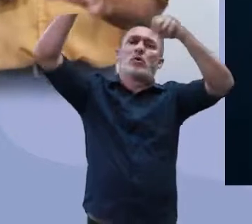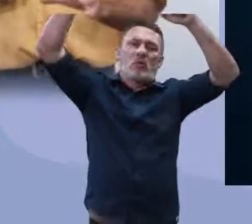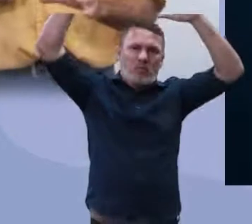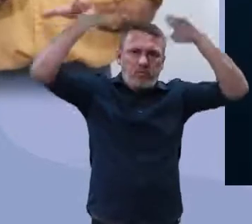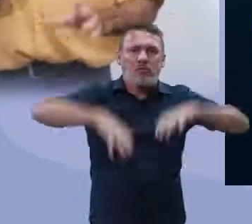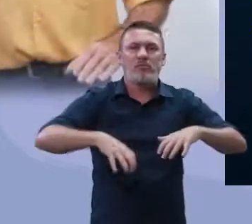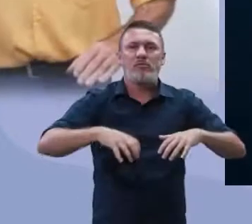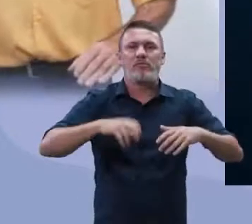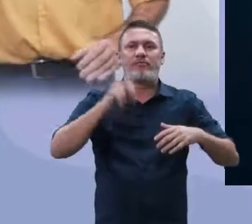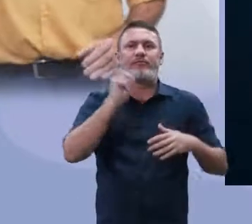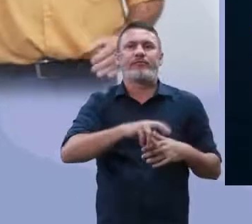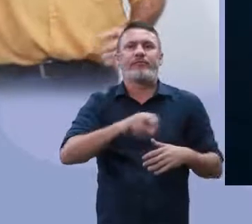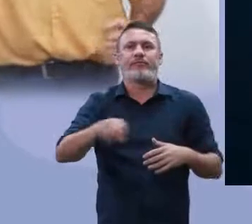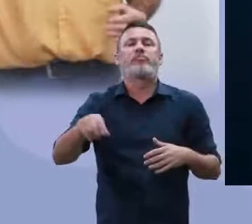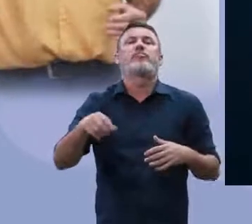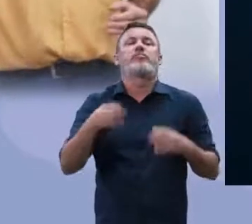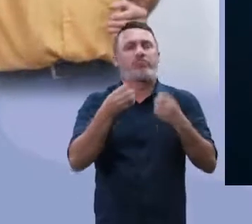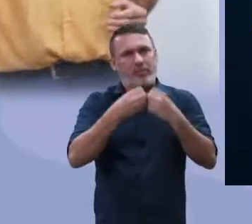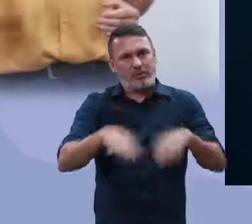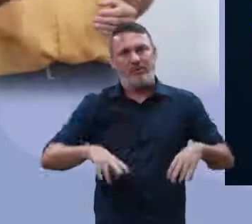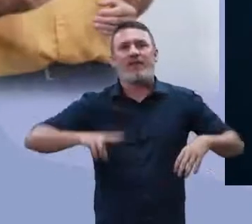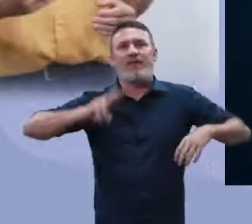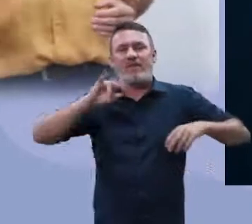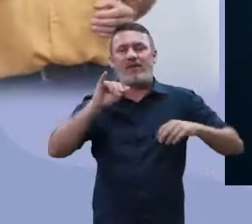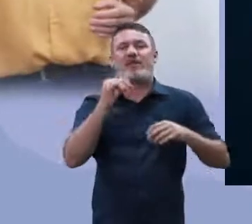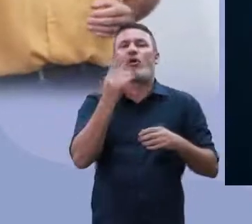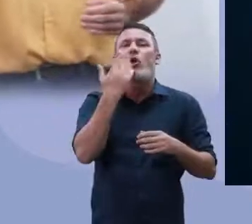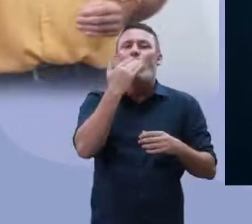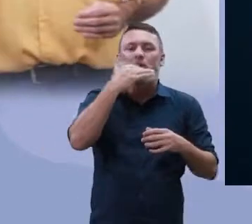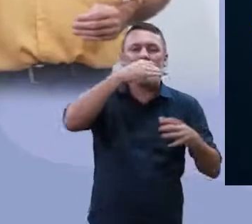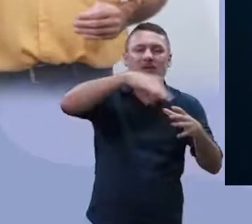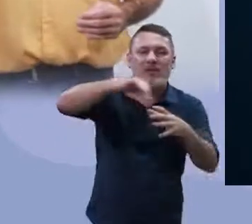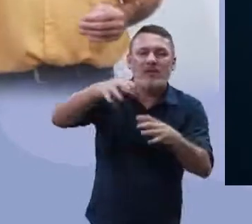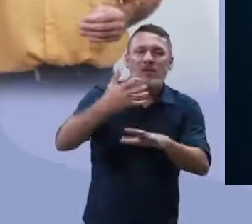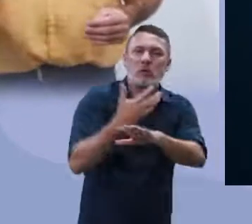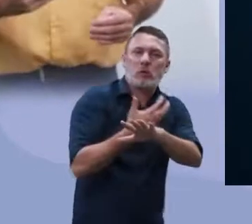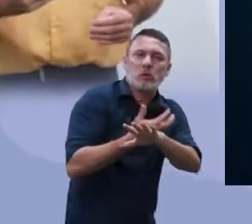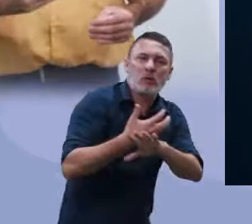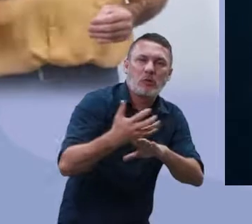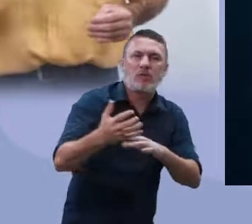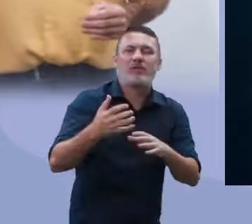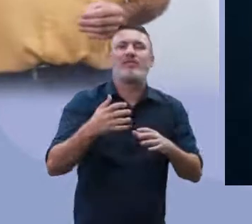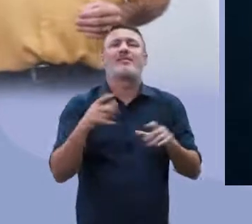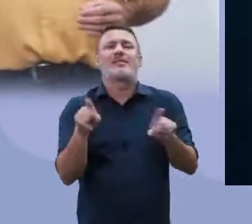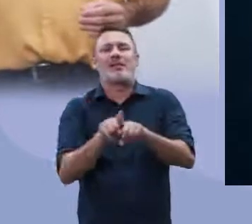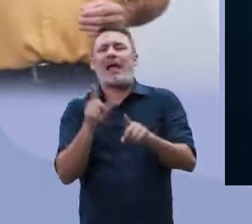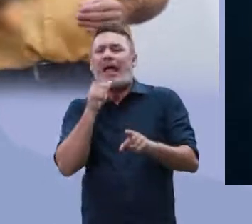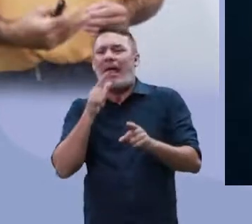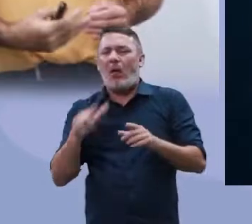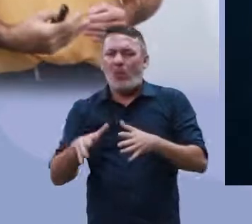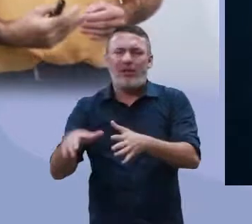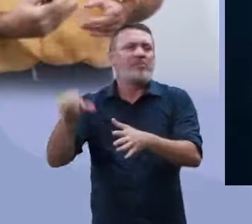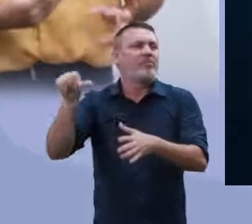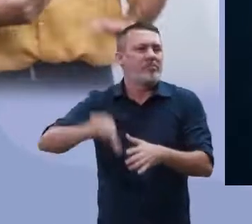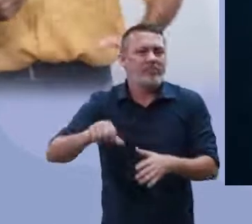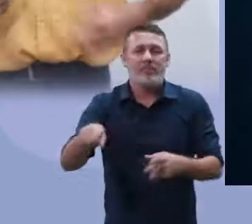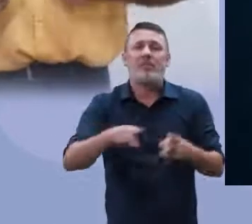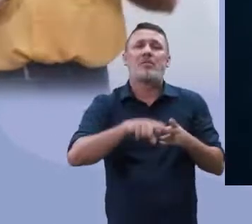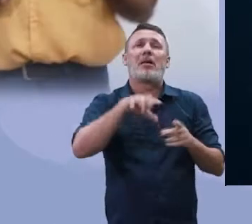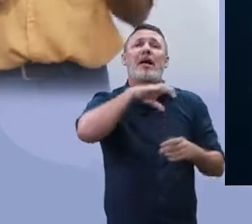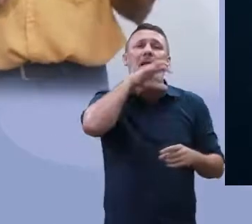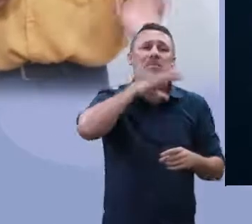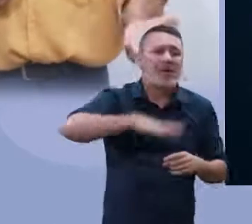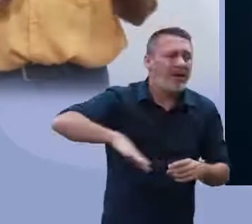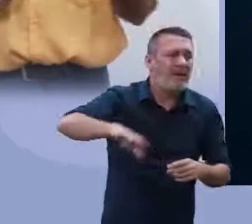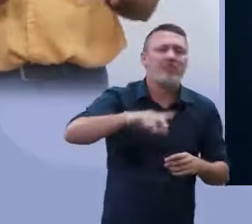acidez representativa, né, destruindo áreas de cultivo, alterando o pH da água, alterando a vida, né,